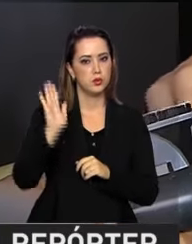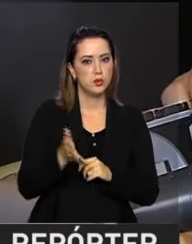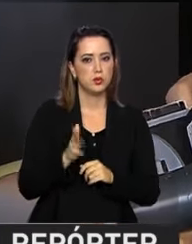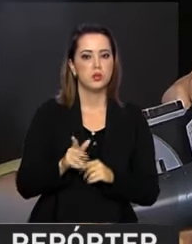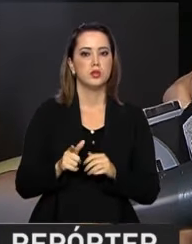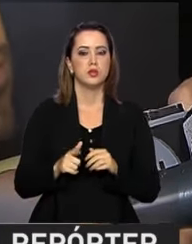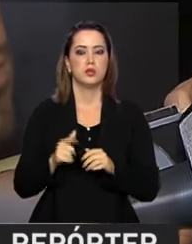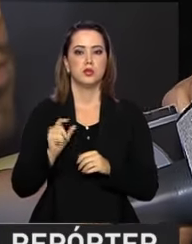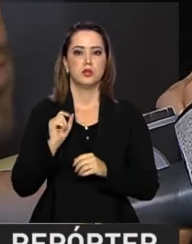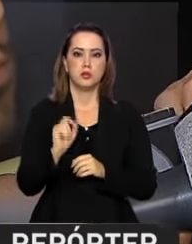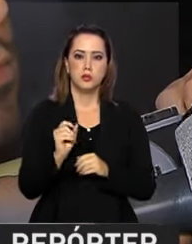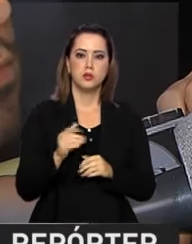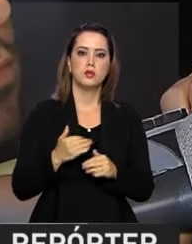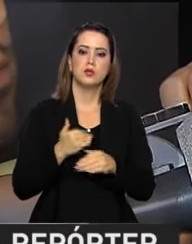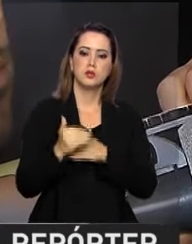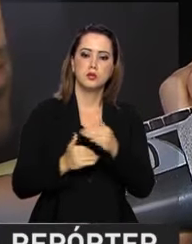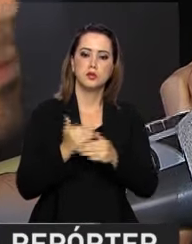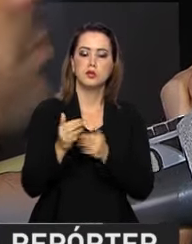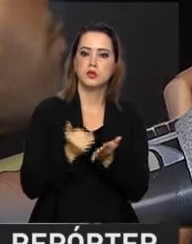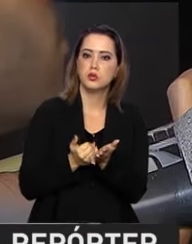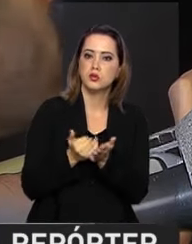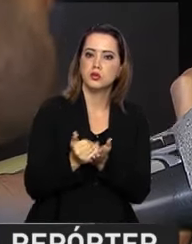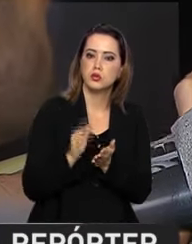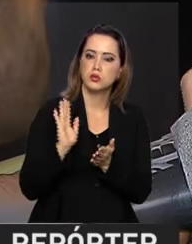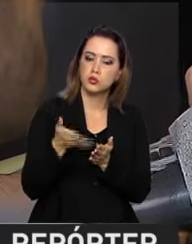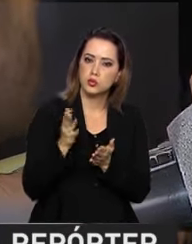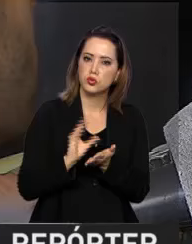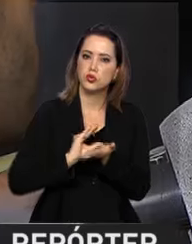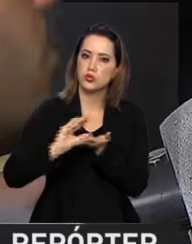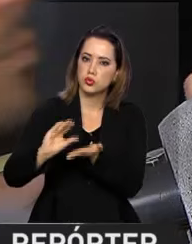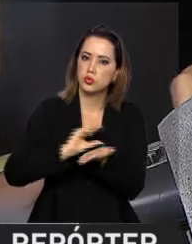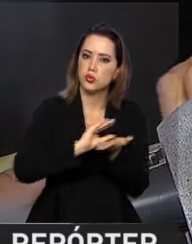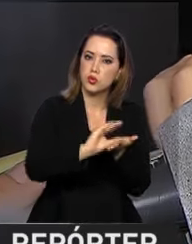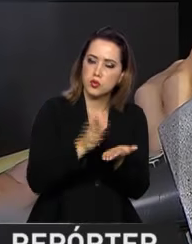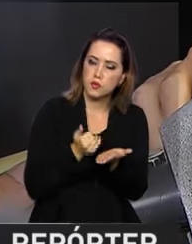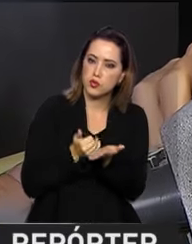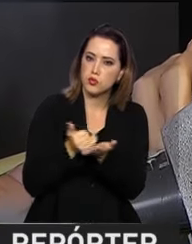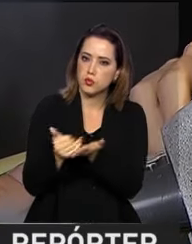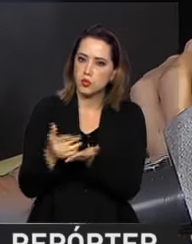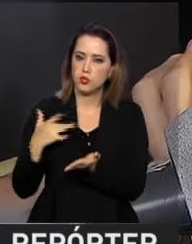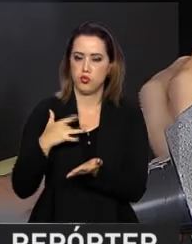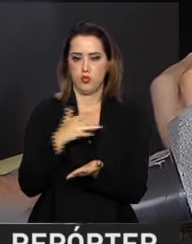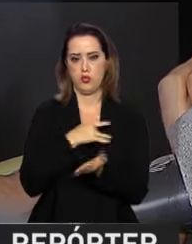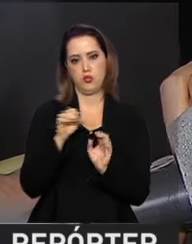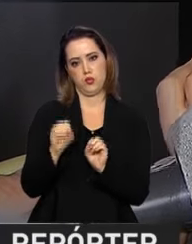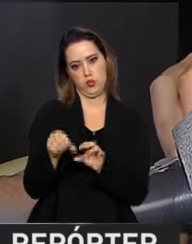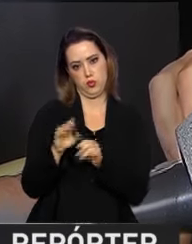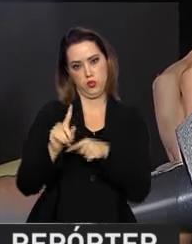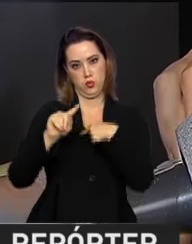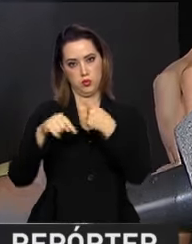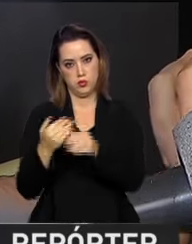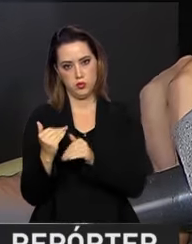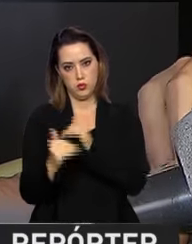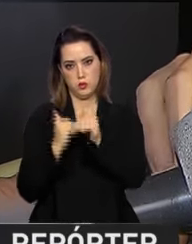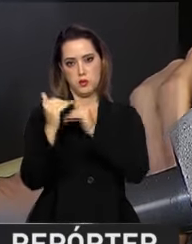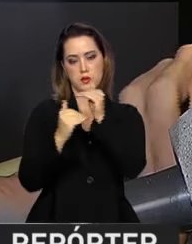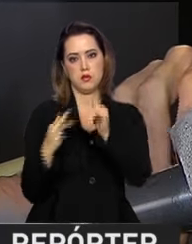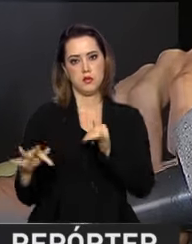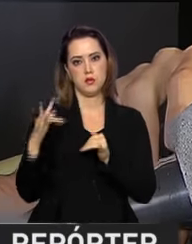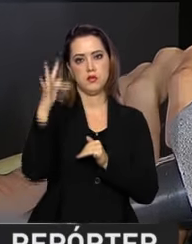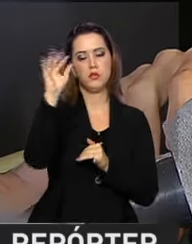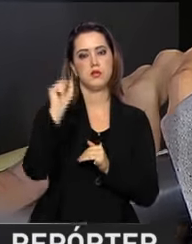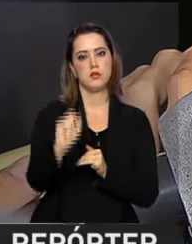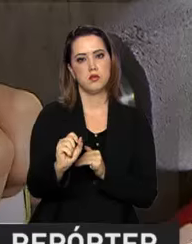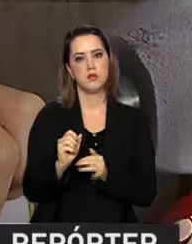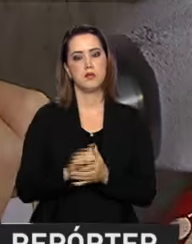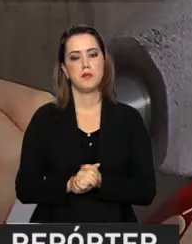educação, esses estão preservados, os investimentos já feitos até agora serão mantidos e esses investimentos eles crescerão na mesma proporção da